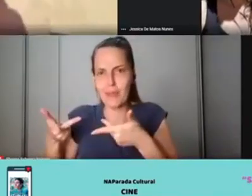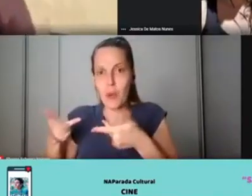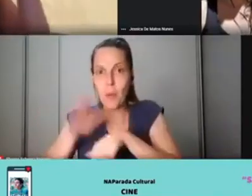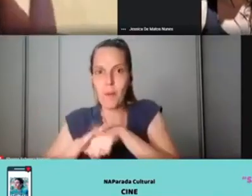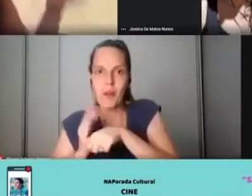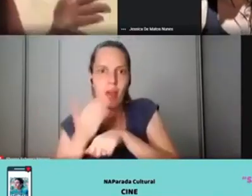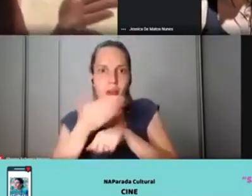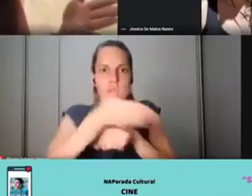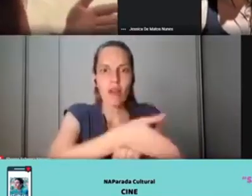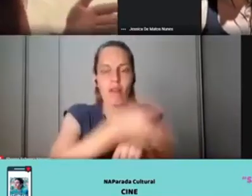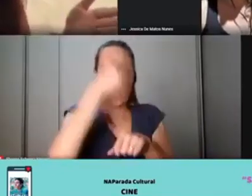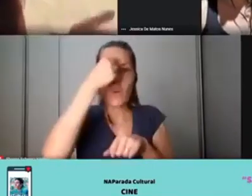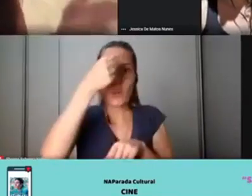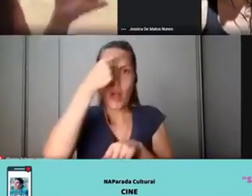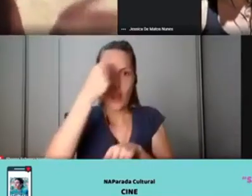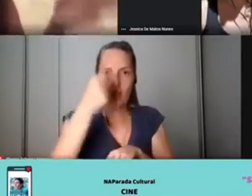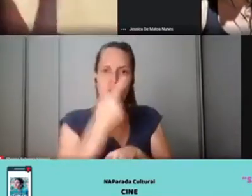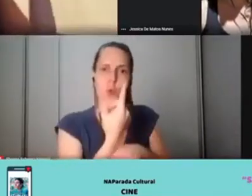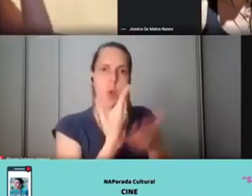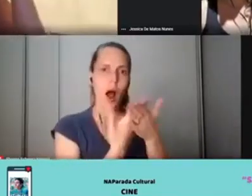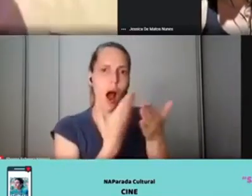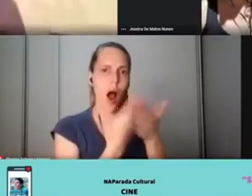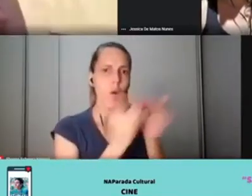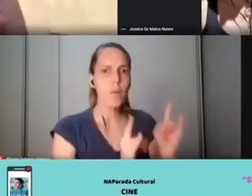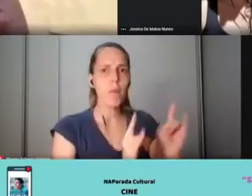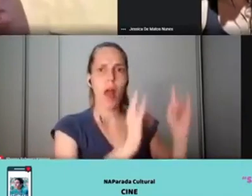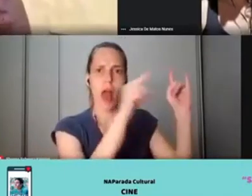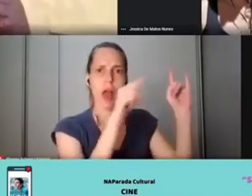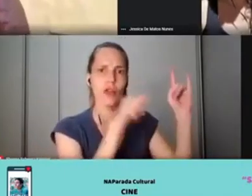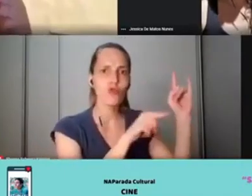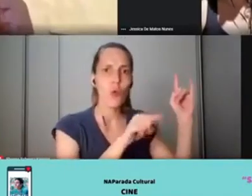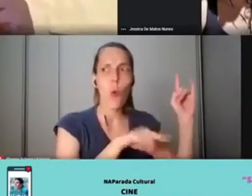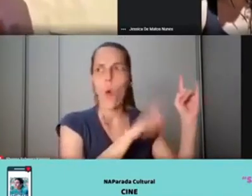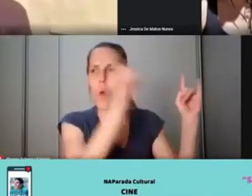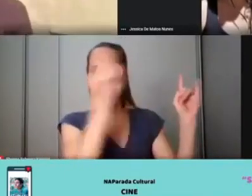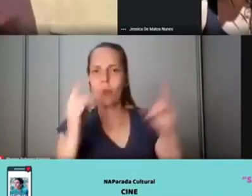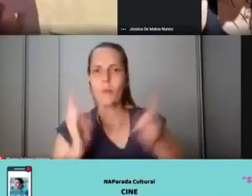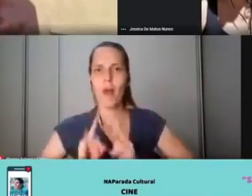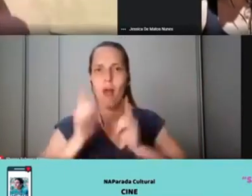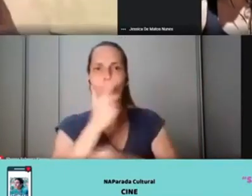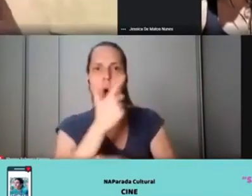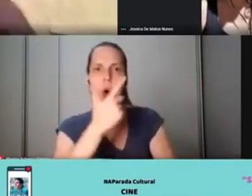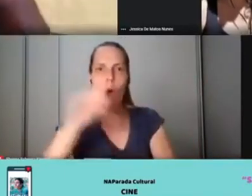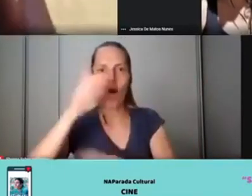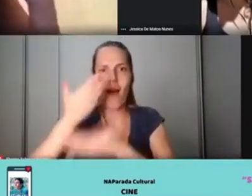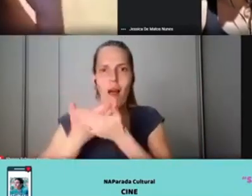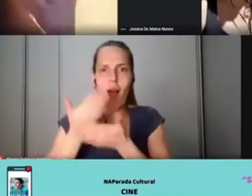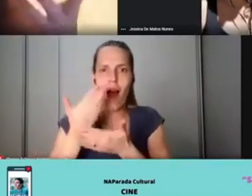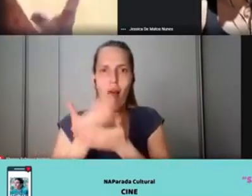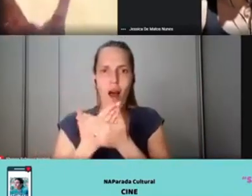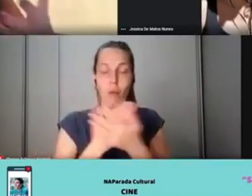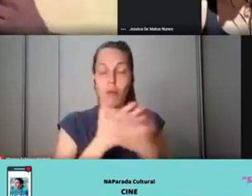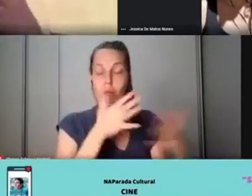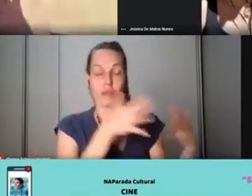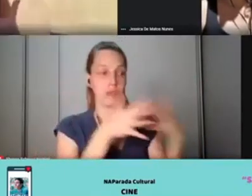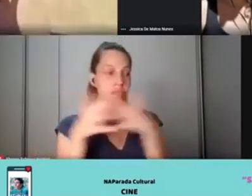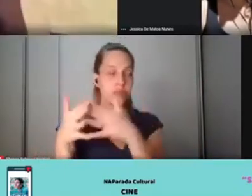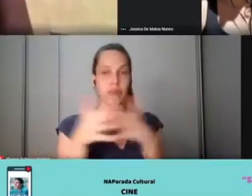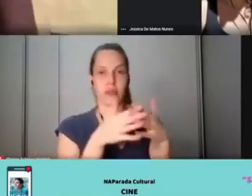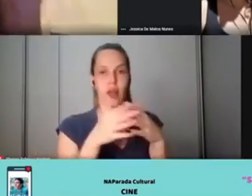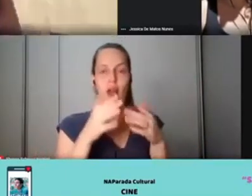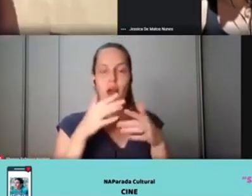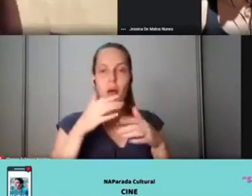aula que é em um prédio, tem outra aula que é em outro prédio, né? E aí a gente já começa ali um processo